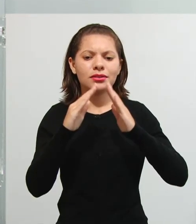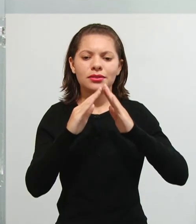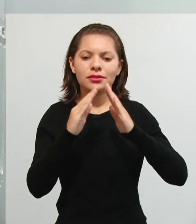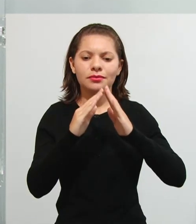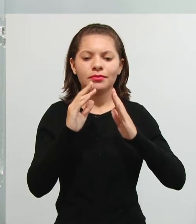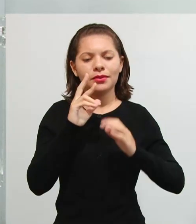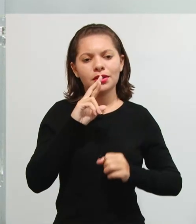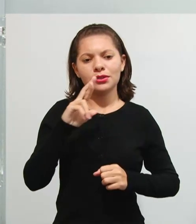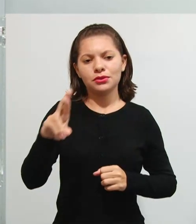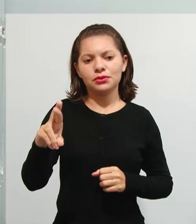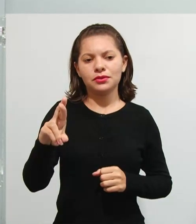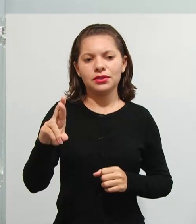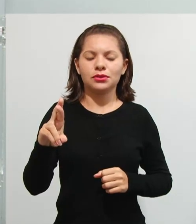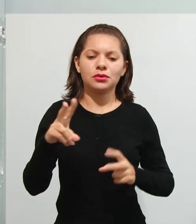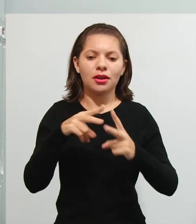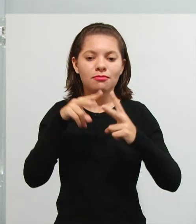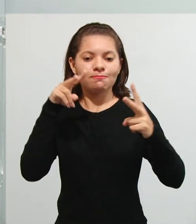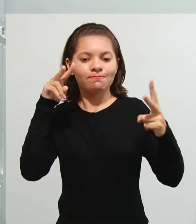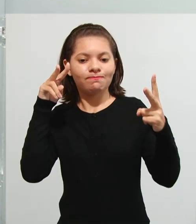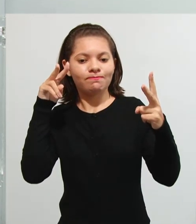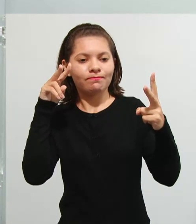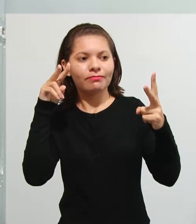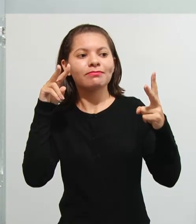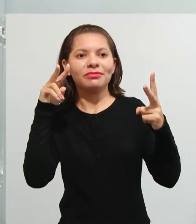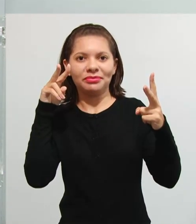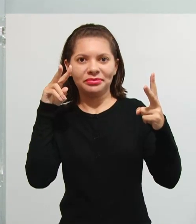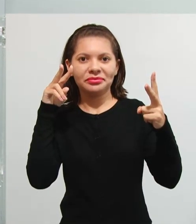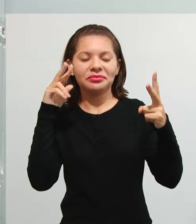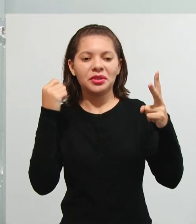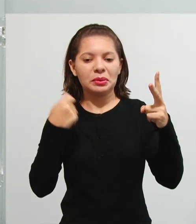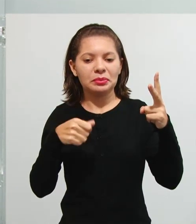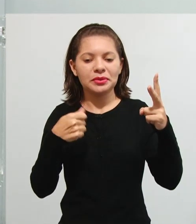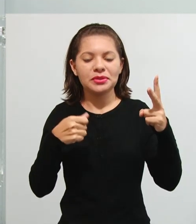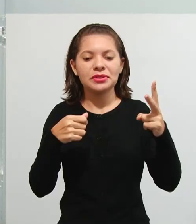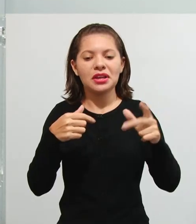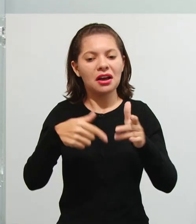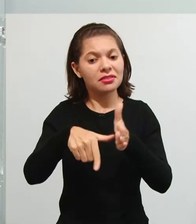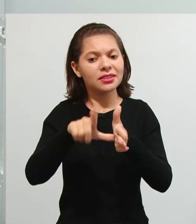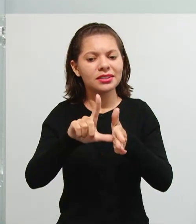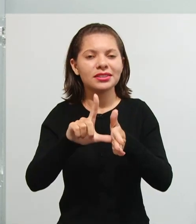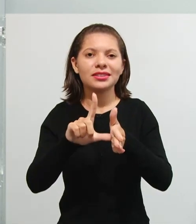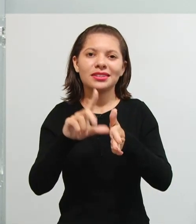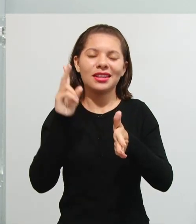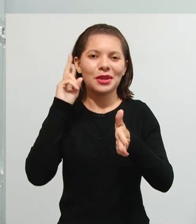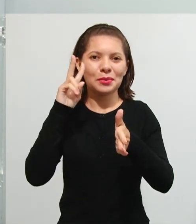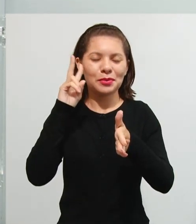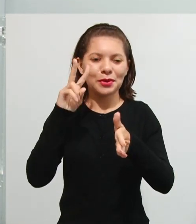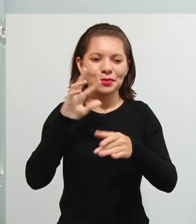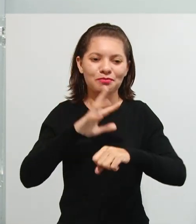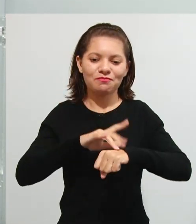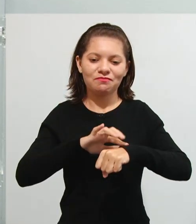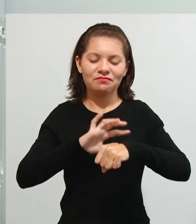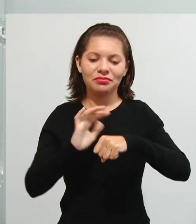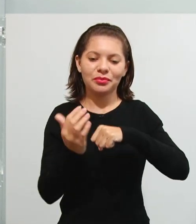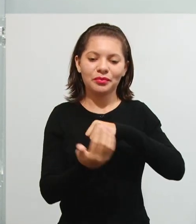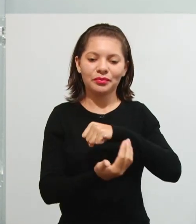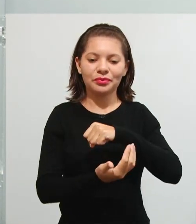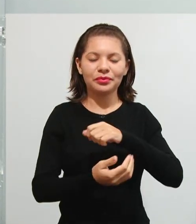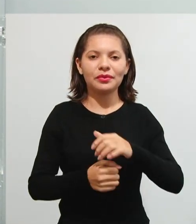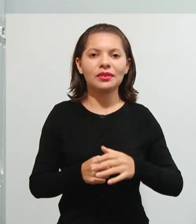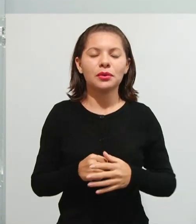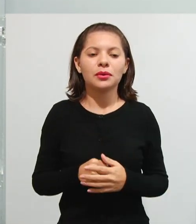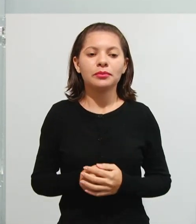através online, né? Havia uma resistência maior com relação a isso, e hoje em dia a gente já resolve